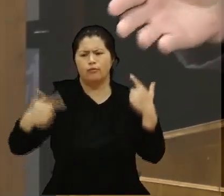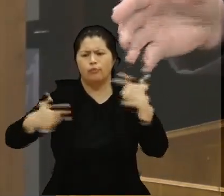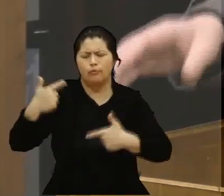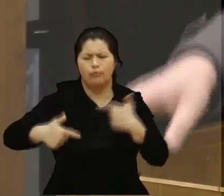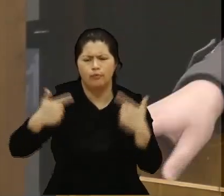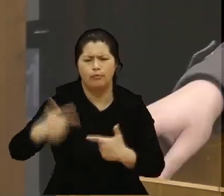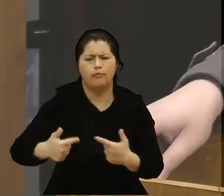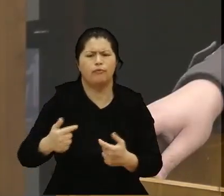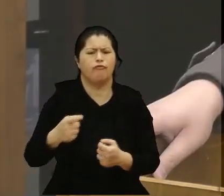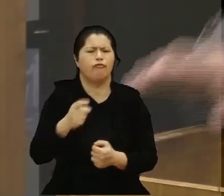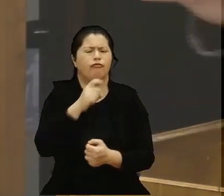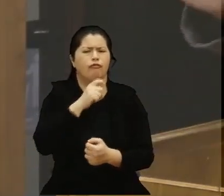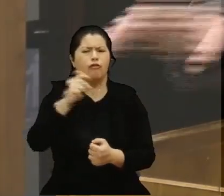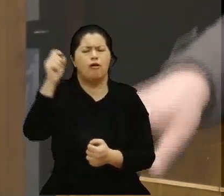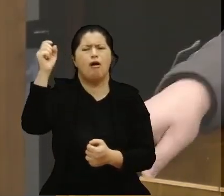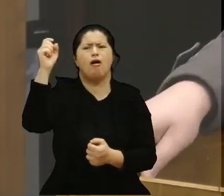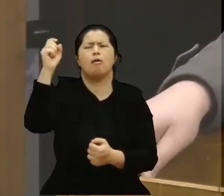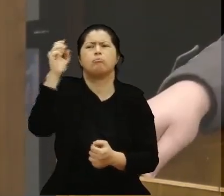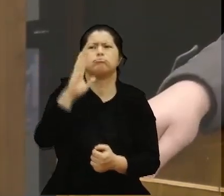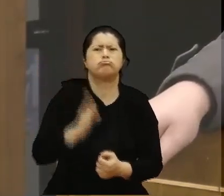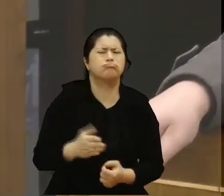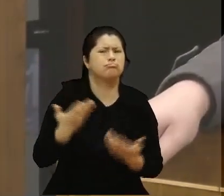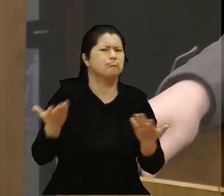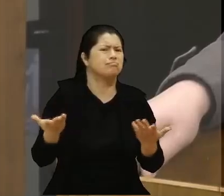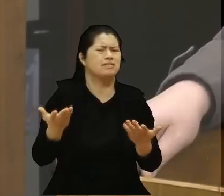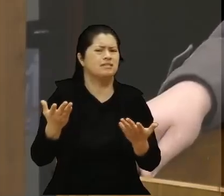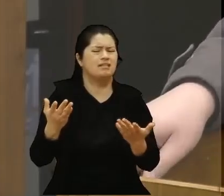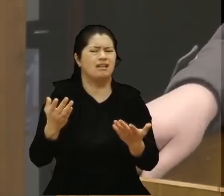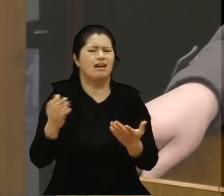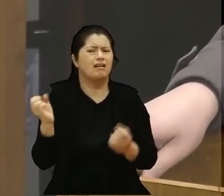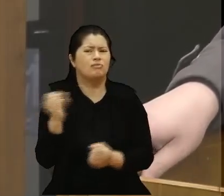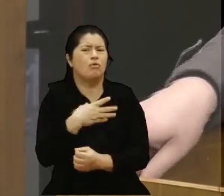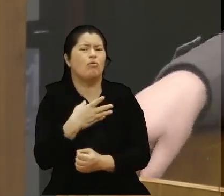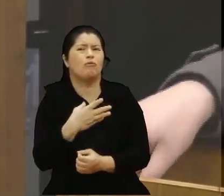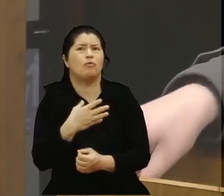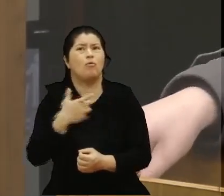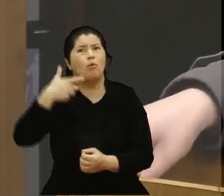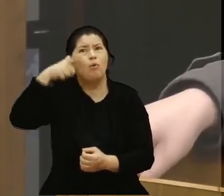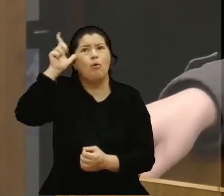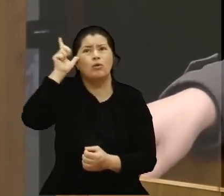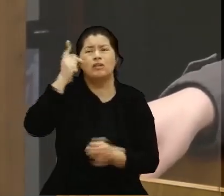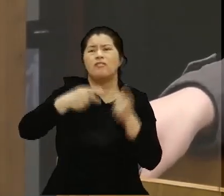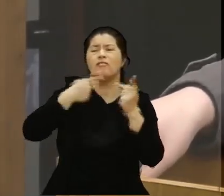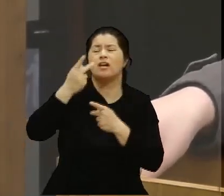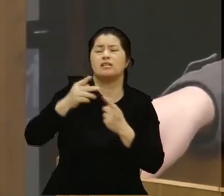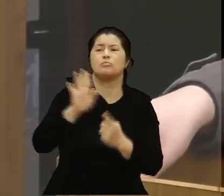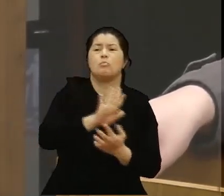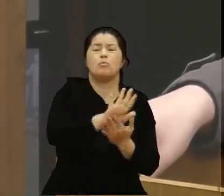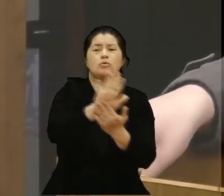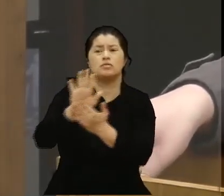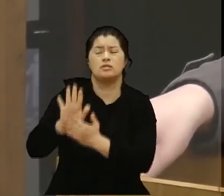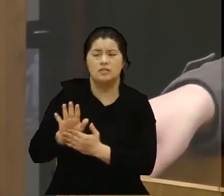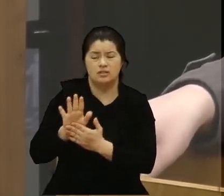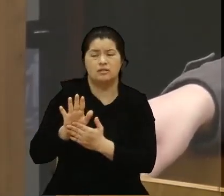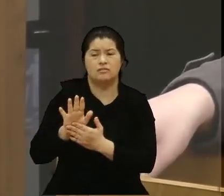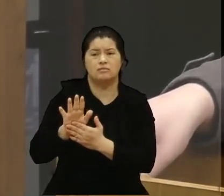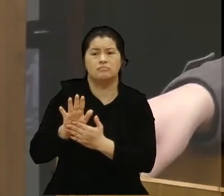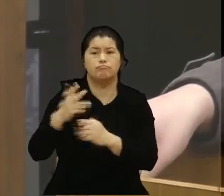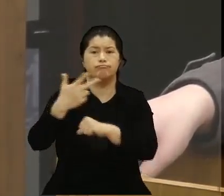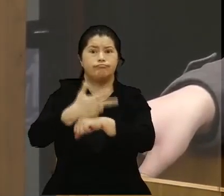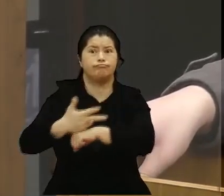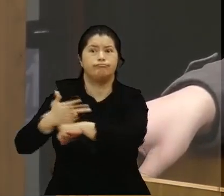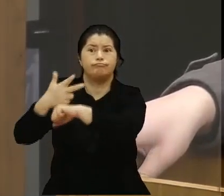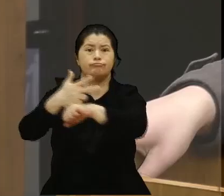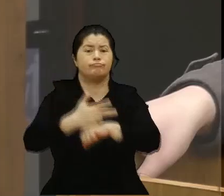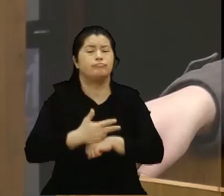ainda quer transformar o Brasil numa Venezuela. Essa é a ideia do Lula, é só olhar. Ontem ele deu declarações e vários veículos repercutiram, a CNN inclusive, ele disse que vai ficar